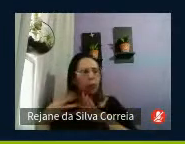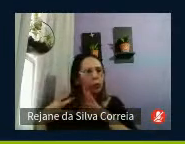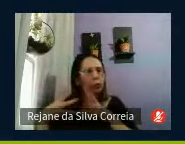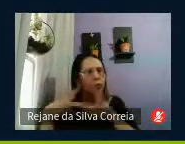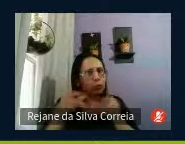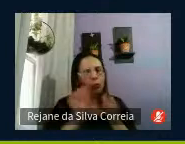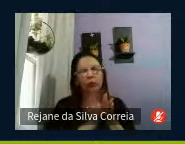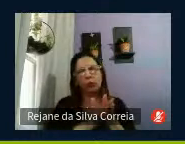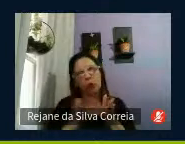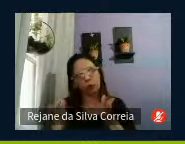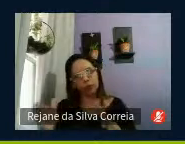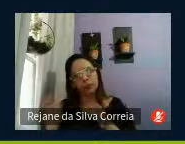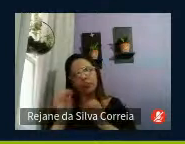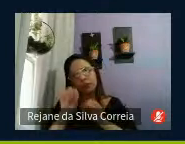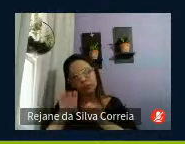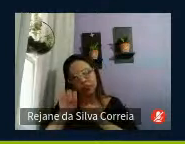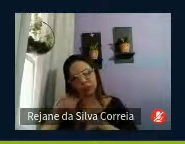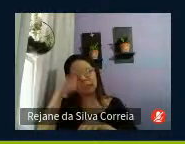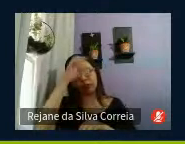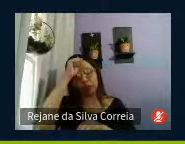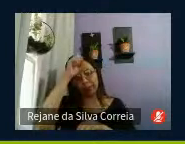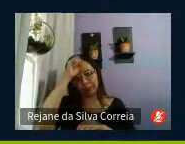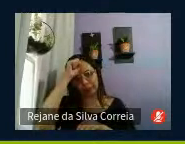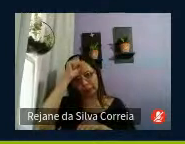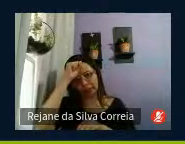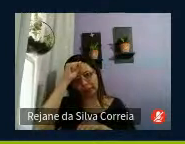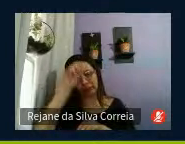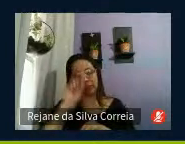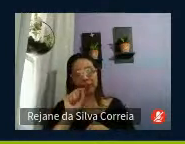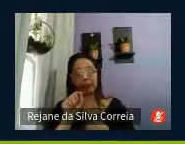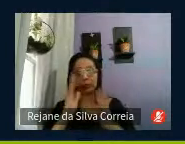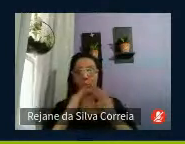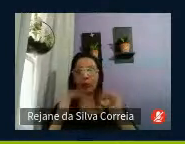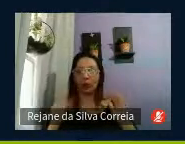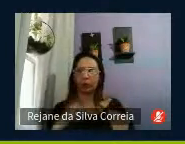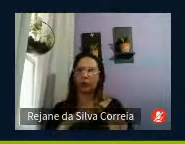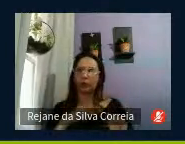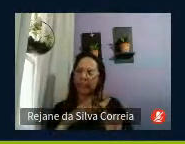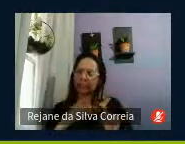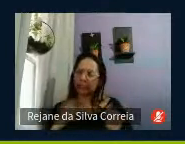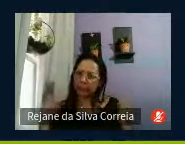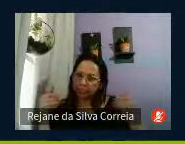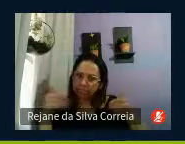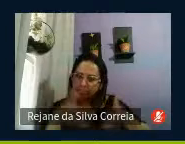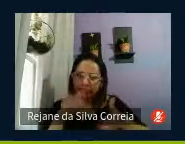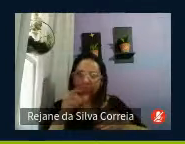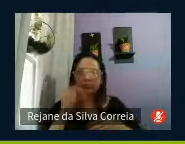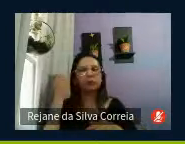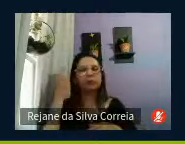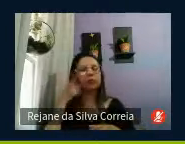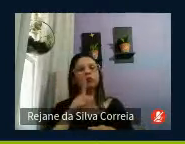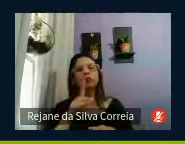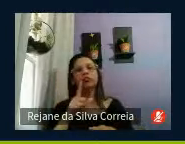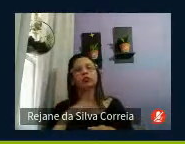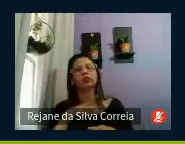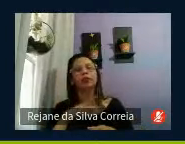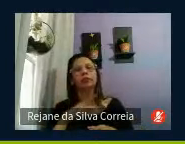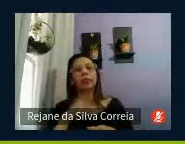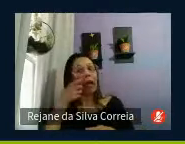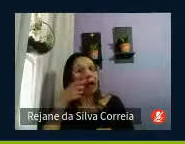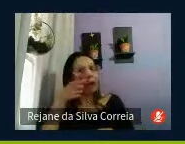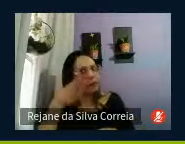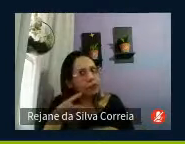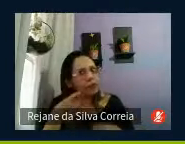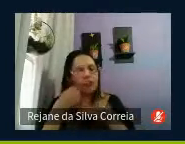processo ensino-aprendizagem, para que o aluno que tenha uma necessidade específica, ele possa ser tão bem